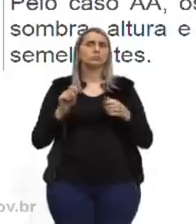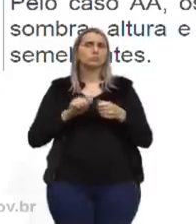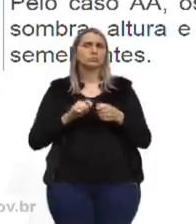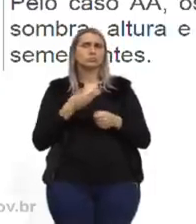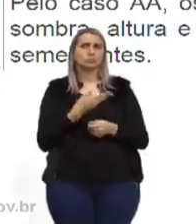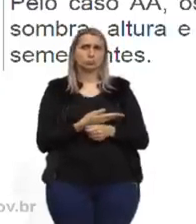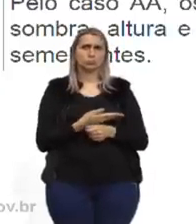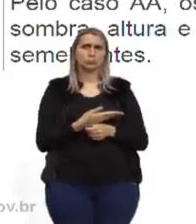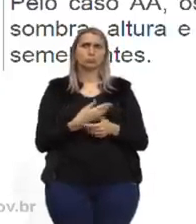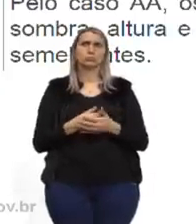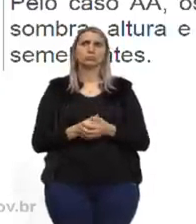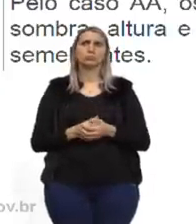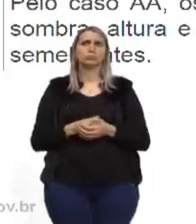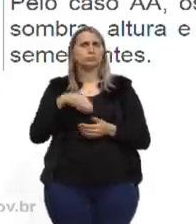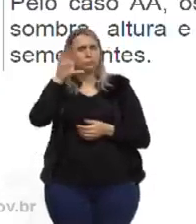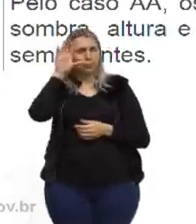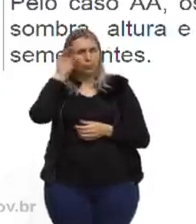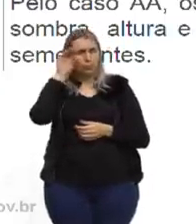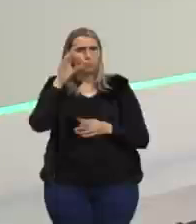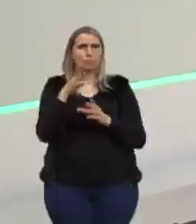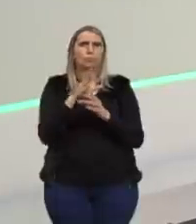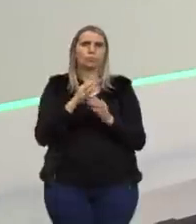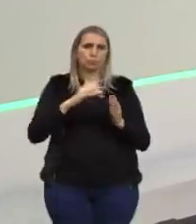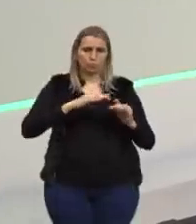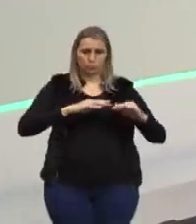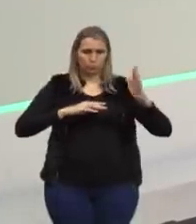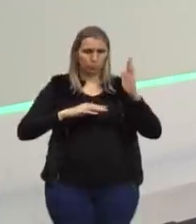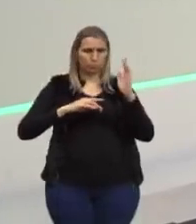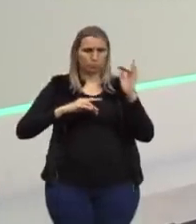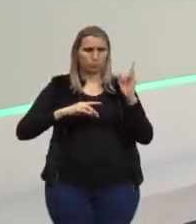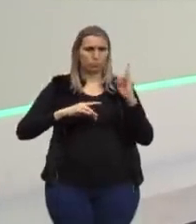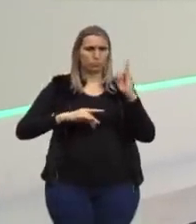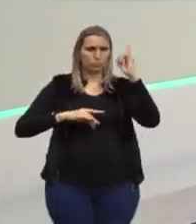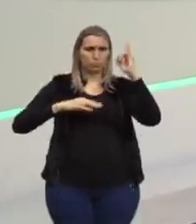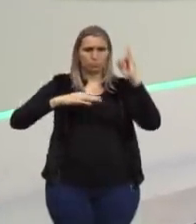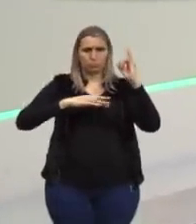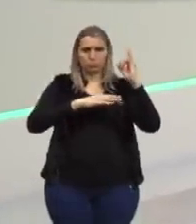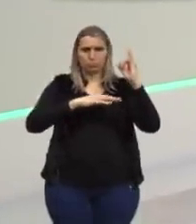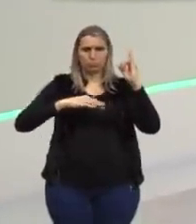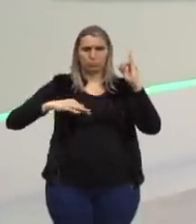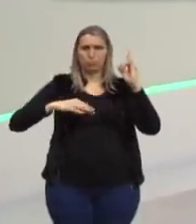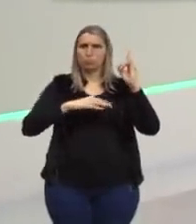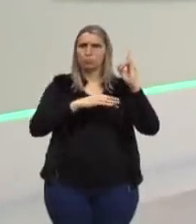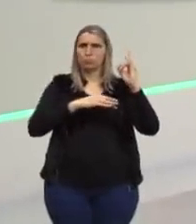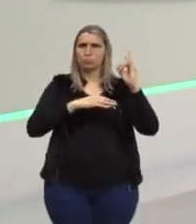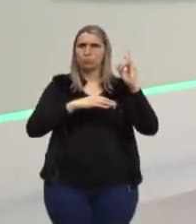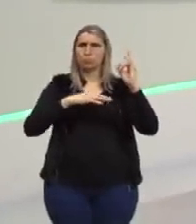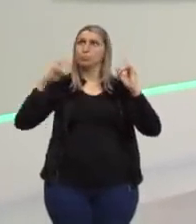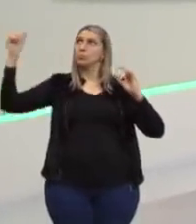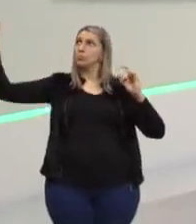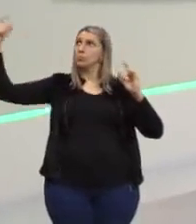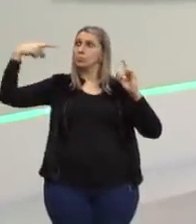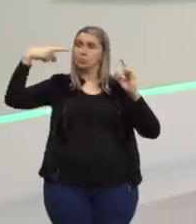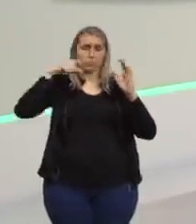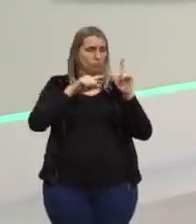fez? Ó? Observe que a sombra e o raio solar sempre determinam o mesmo